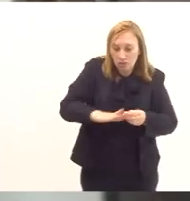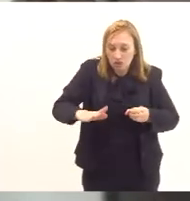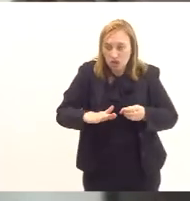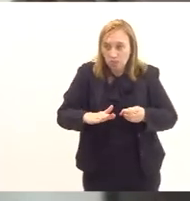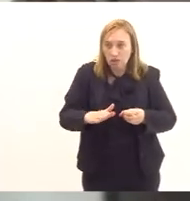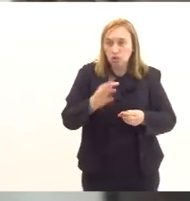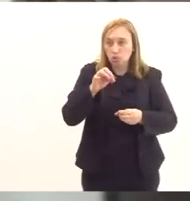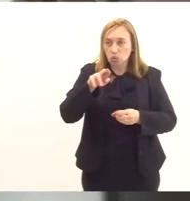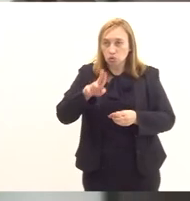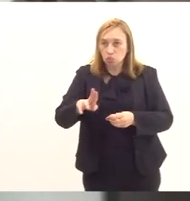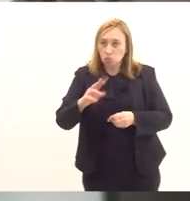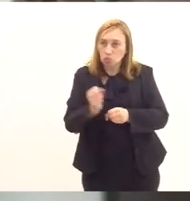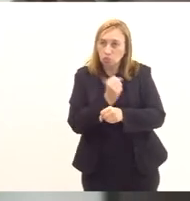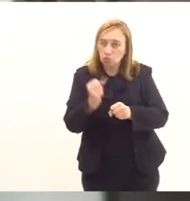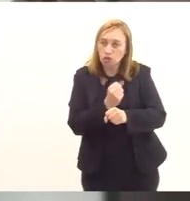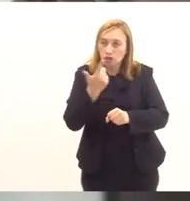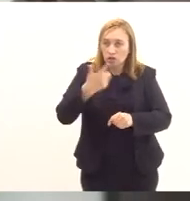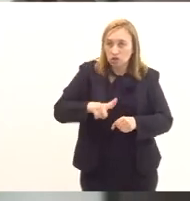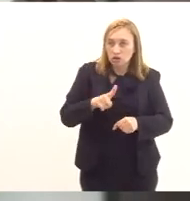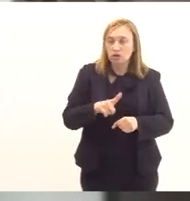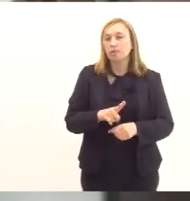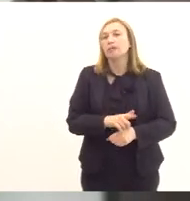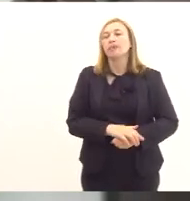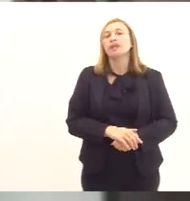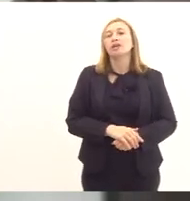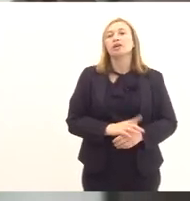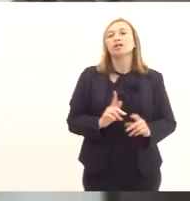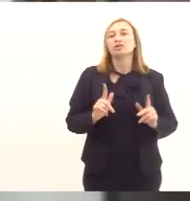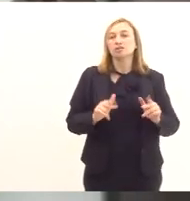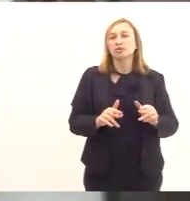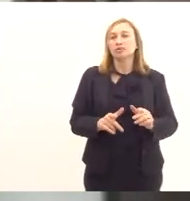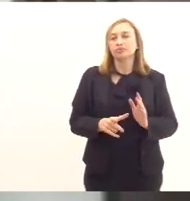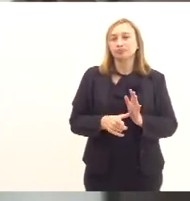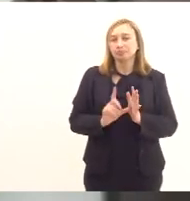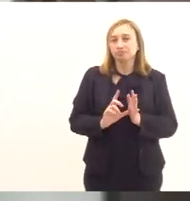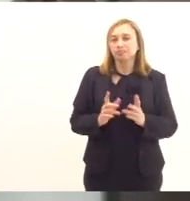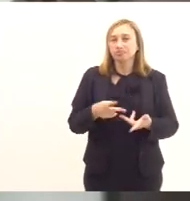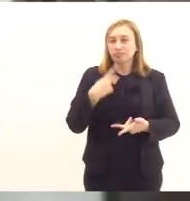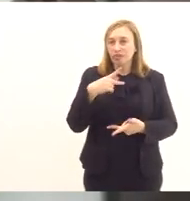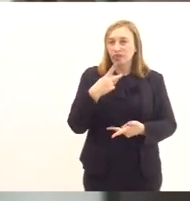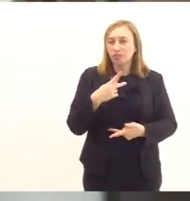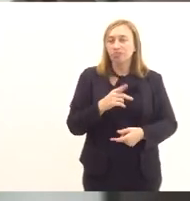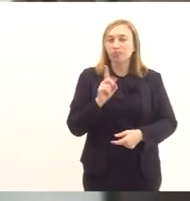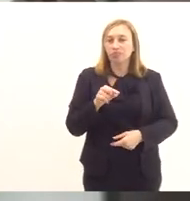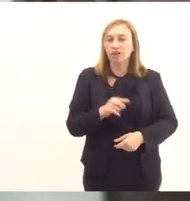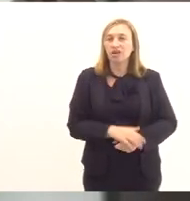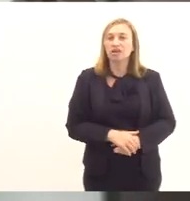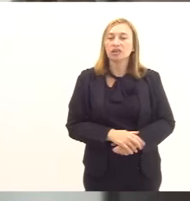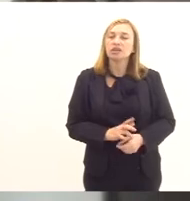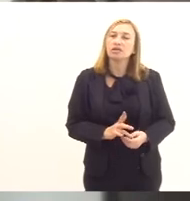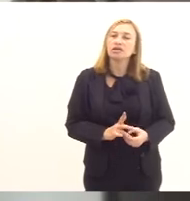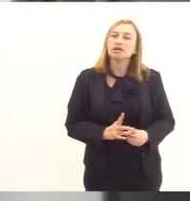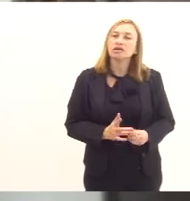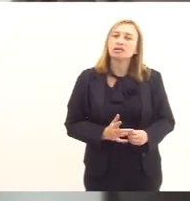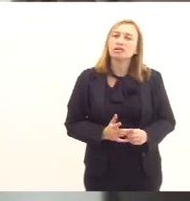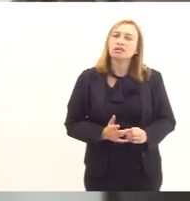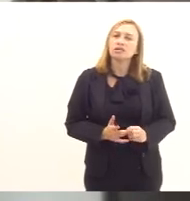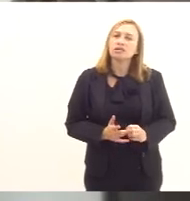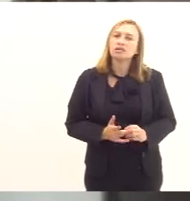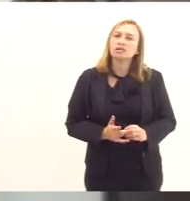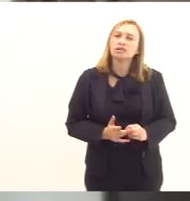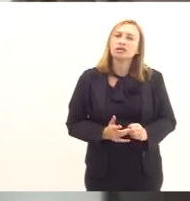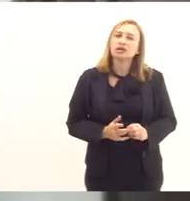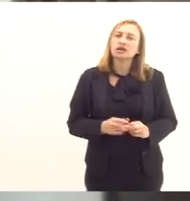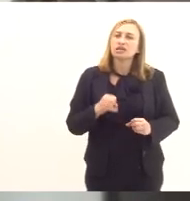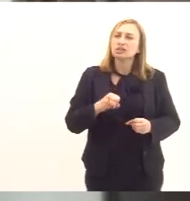interior e restaurar o túnel porque ele era construído Originalmente aí o meu questionamento Dra Gilda é a sobre